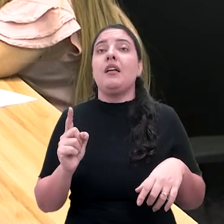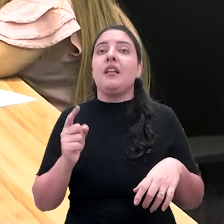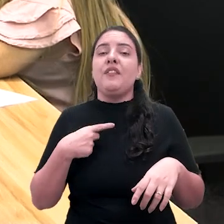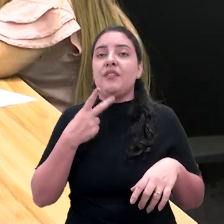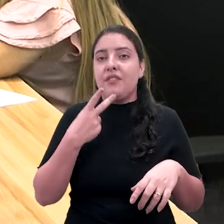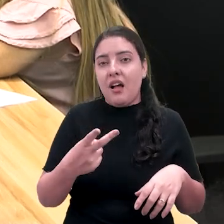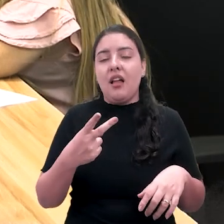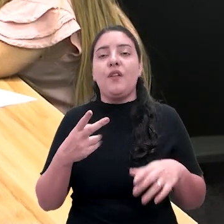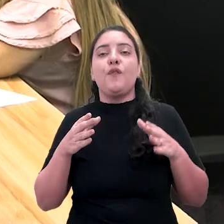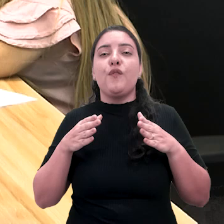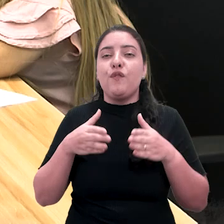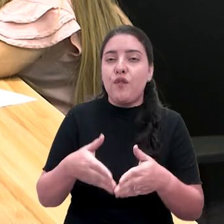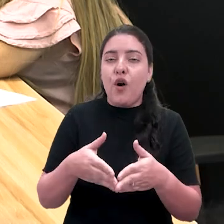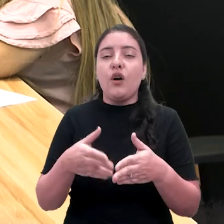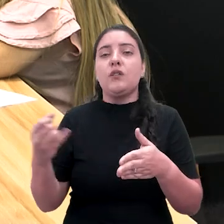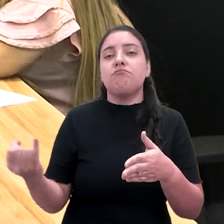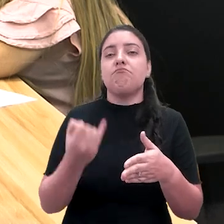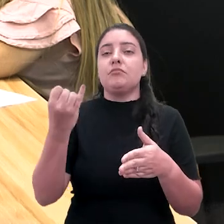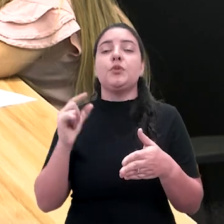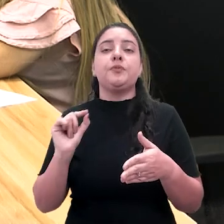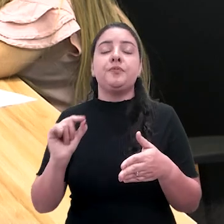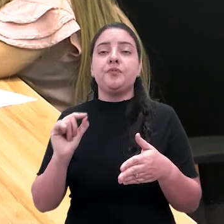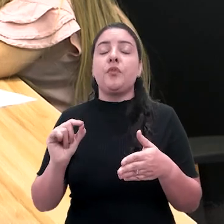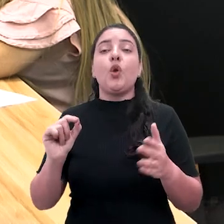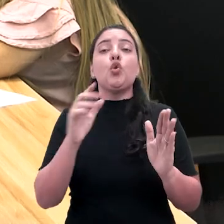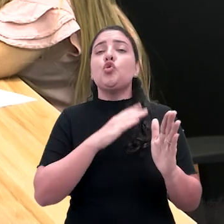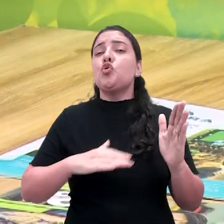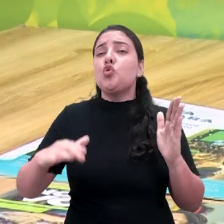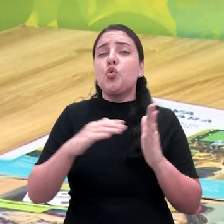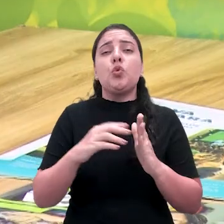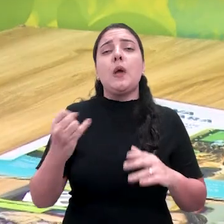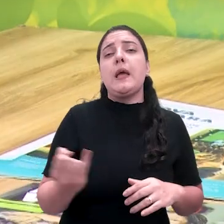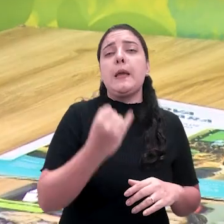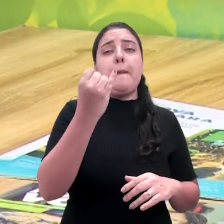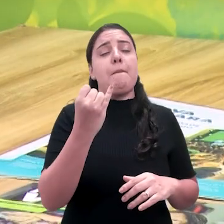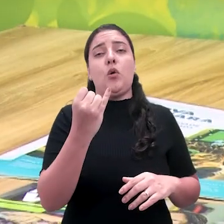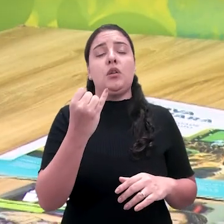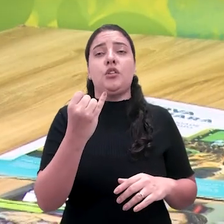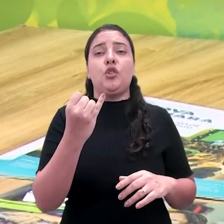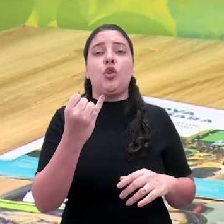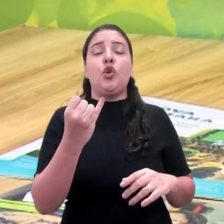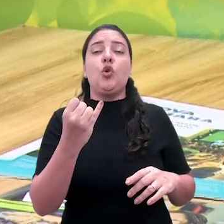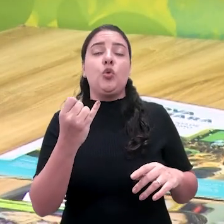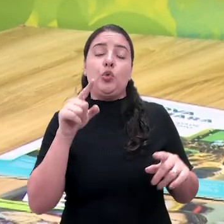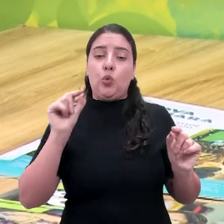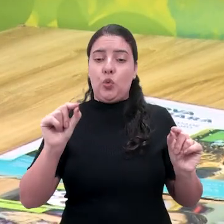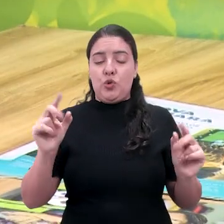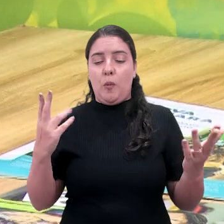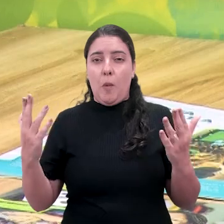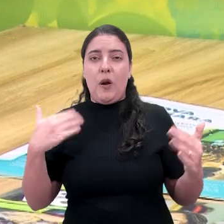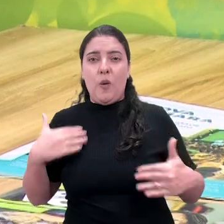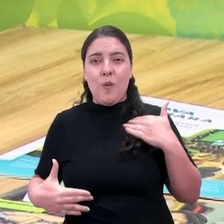fala focar, é importante você focar em tudo o que importa mais do que o próprio corpo, Exatamente. né? Então,